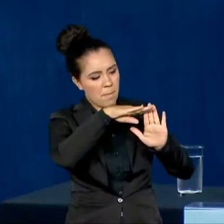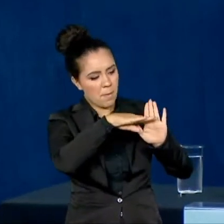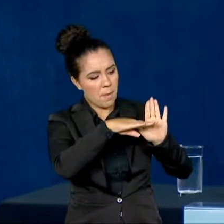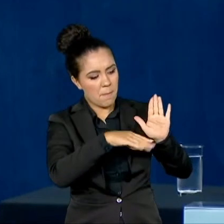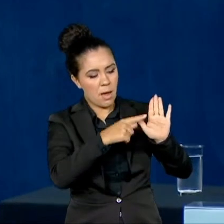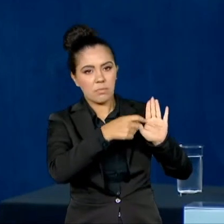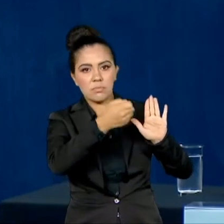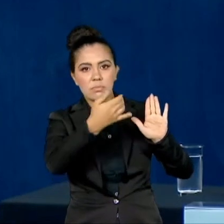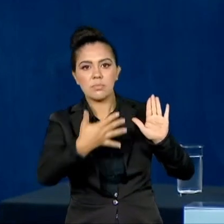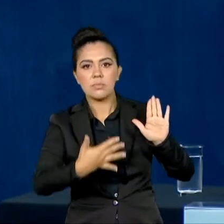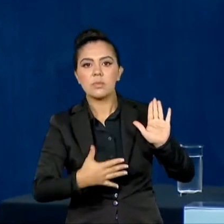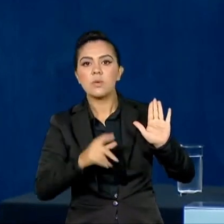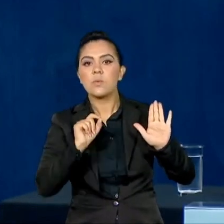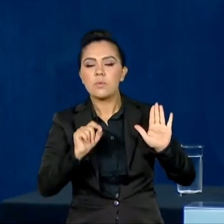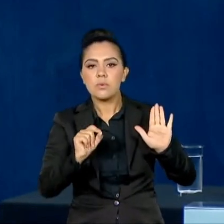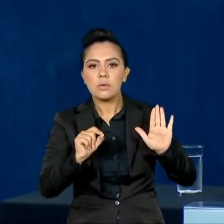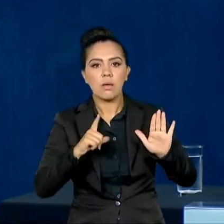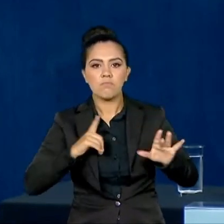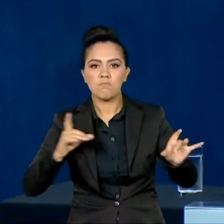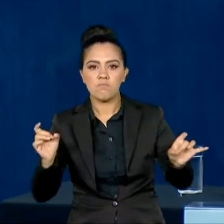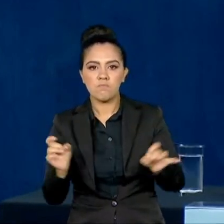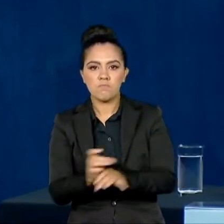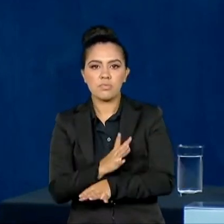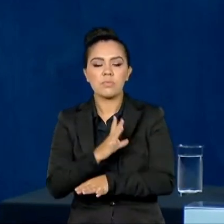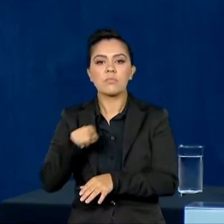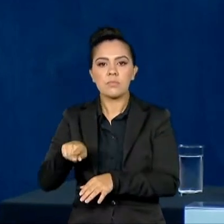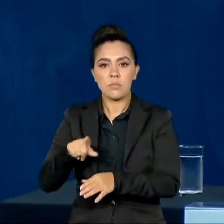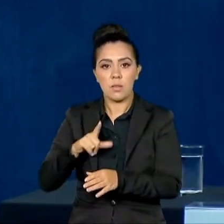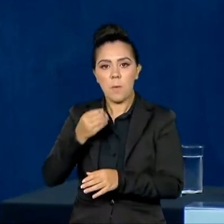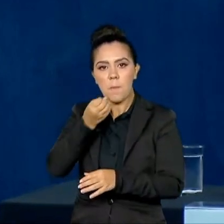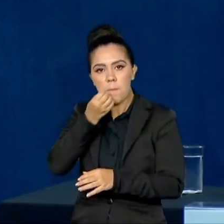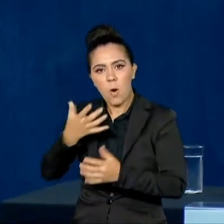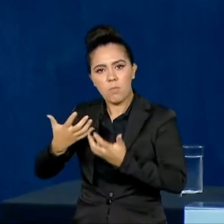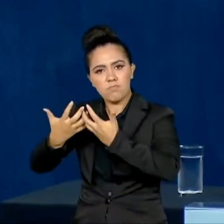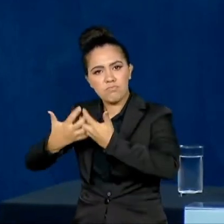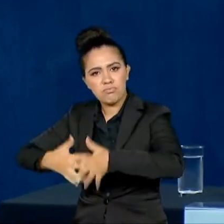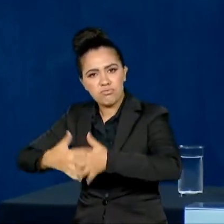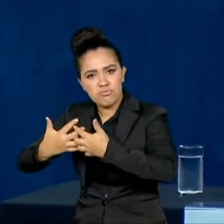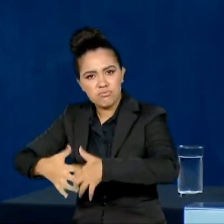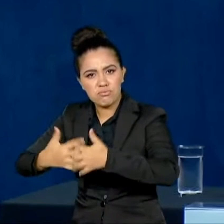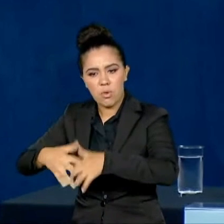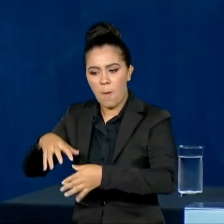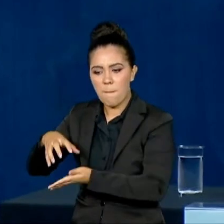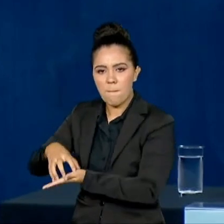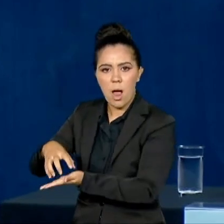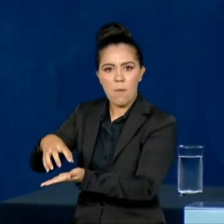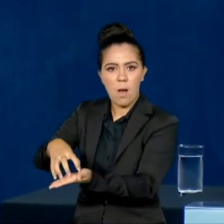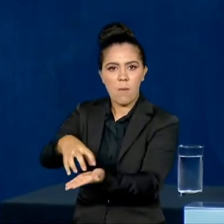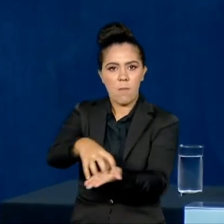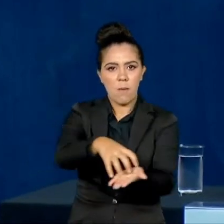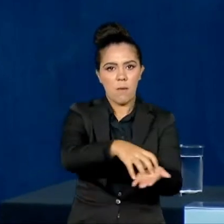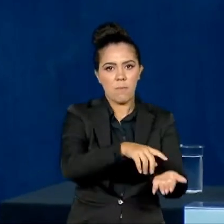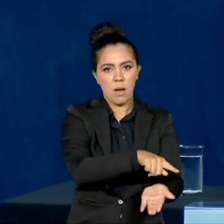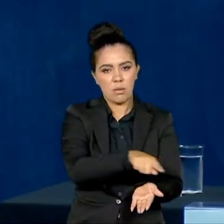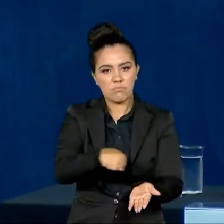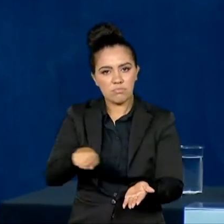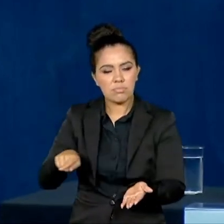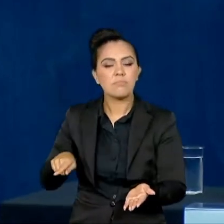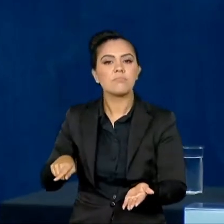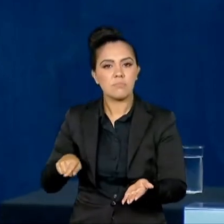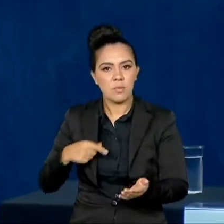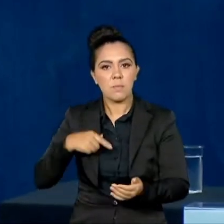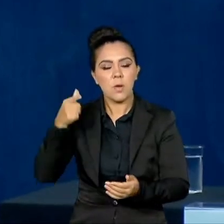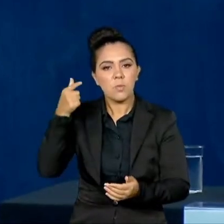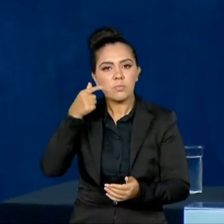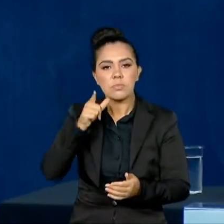uma unidade. Daí ser imperioso o bom funcionamento dos órgãos de coordenação e disciplina, para que